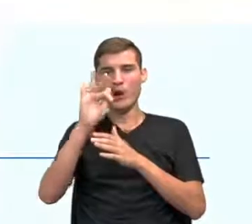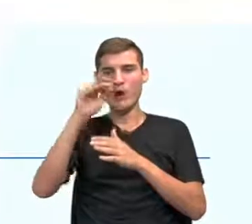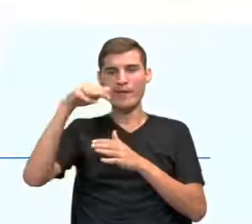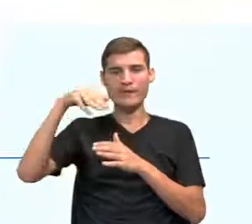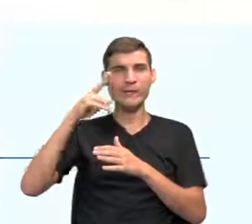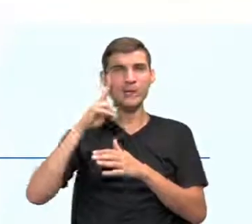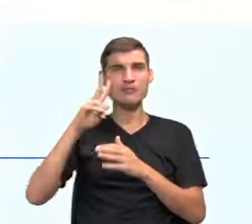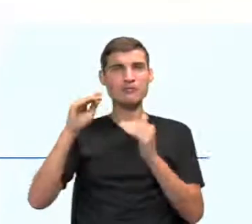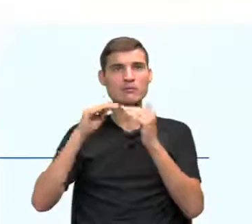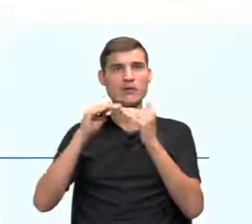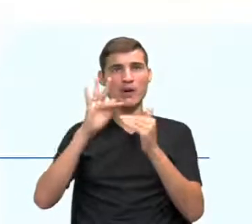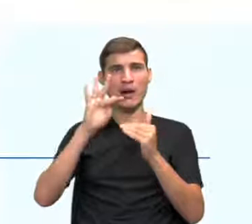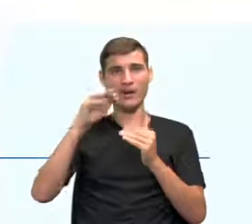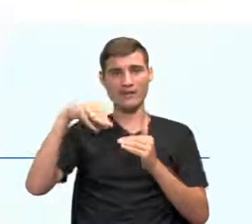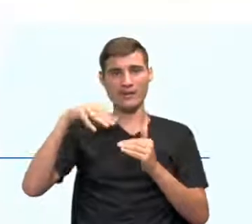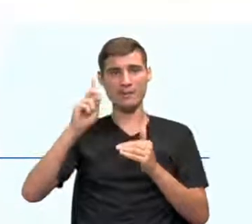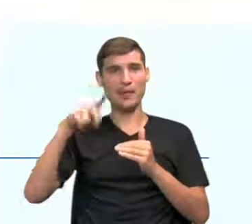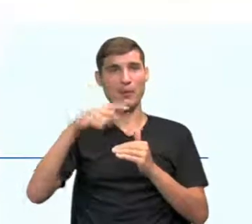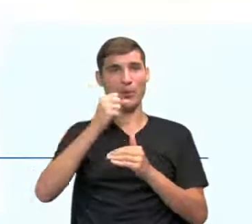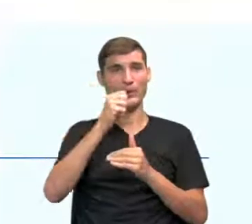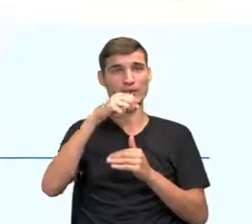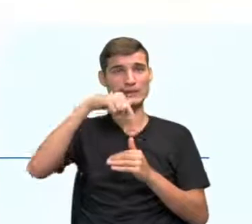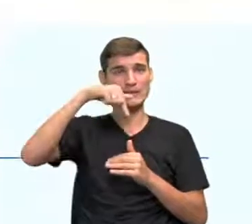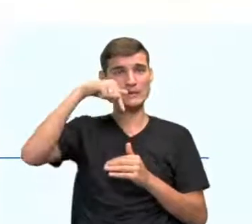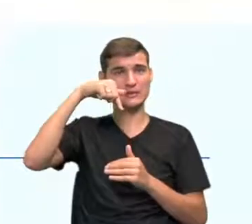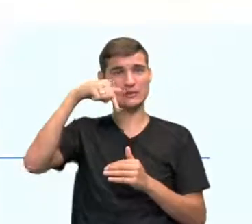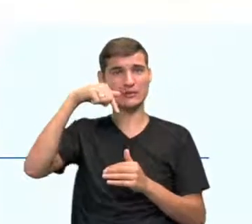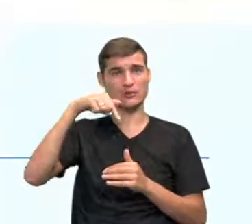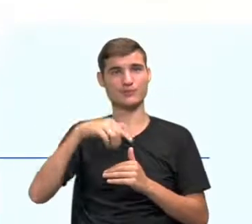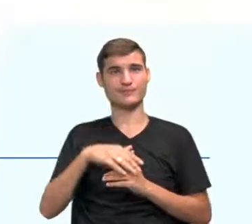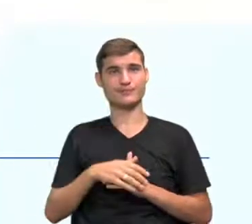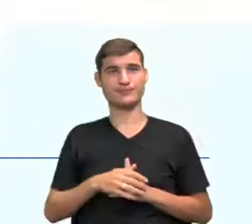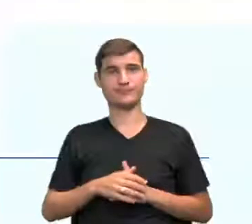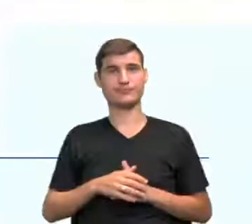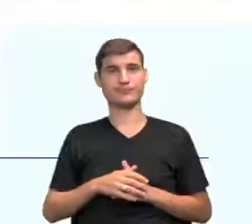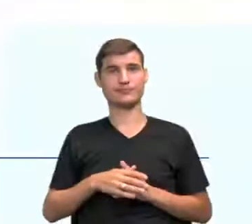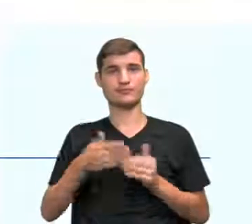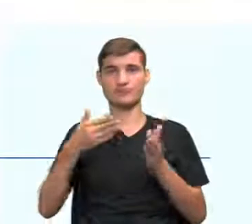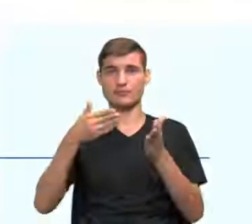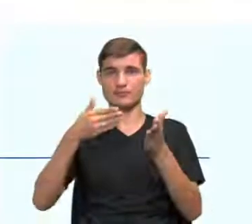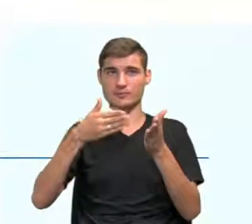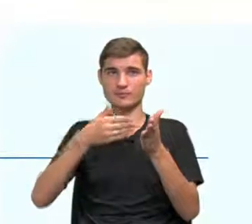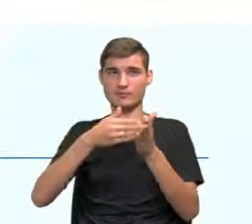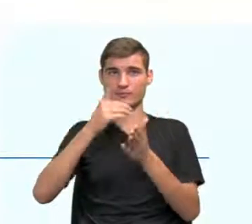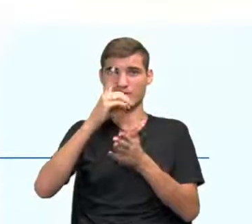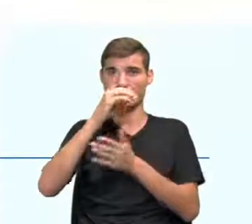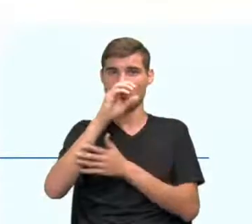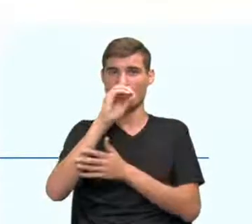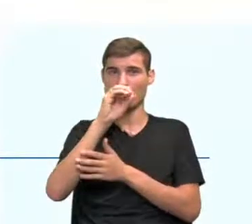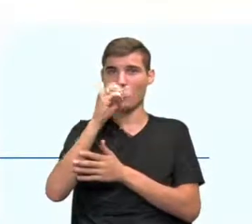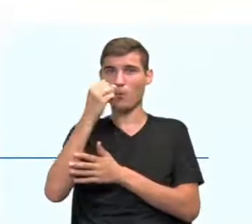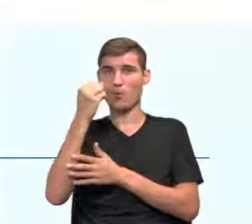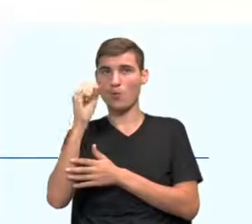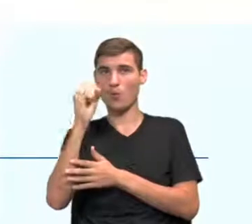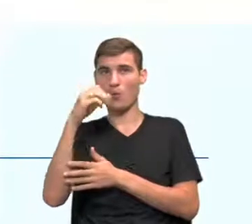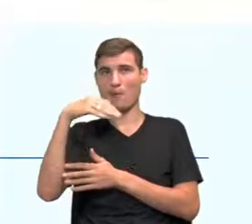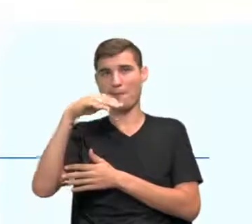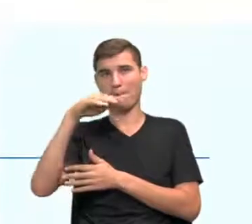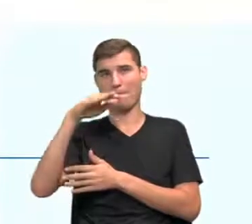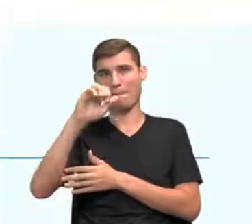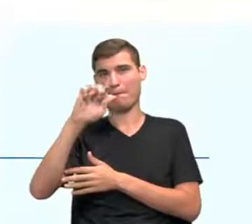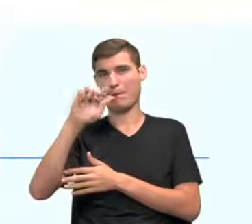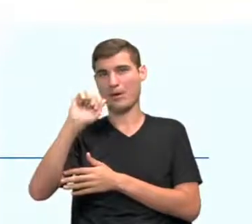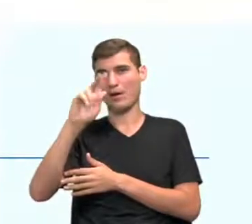FM, ele vai de 87 até 108 MHz. Então, está nessa faixa aqui,